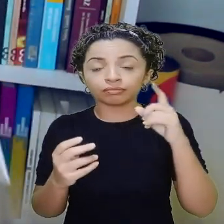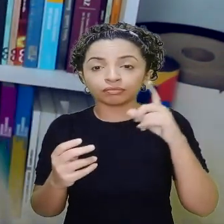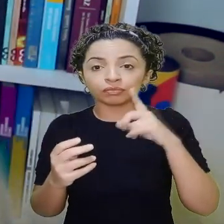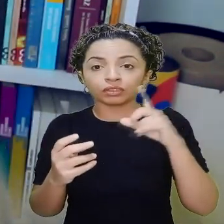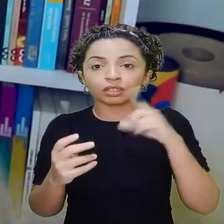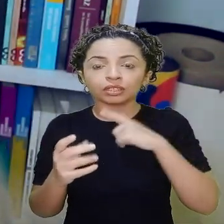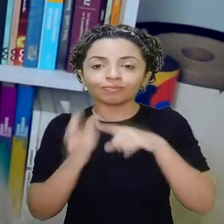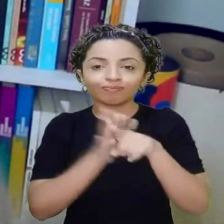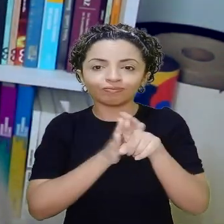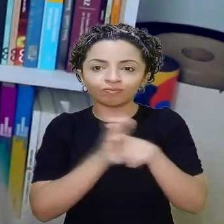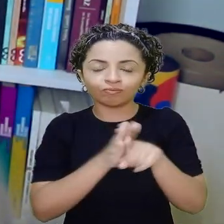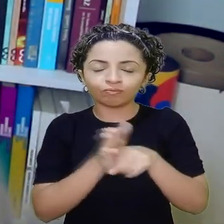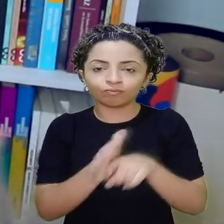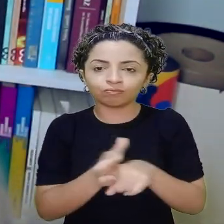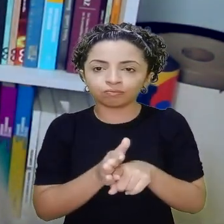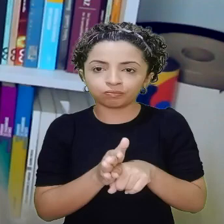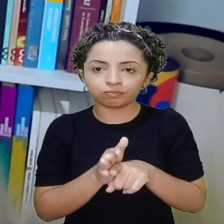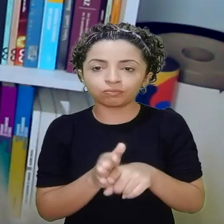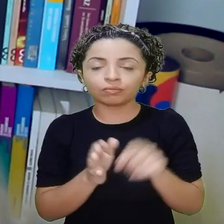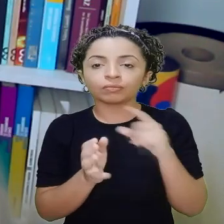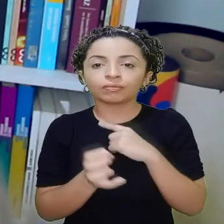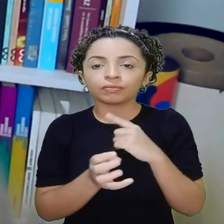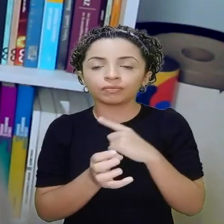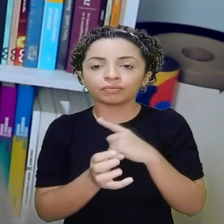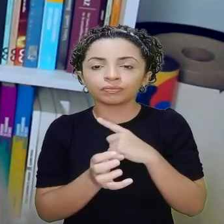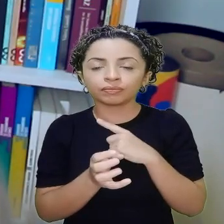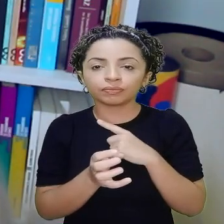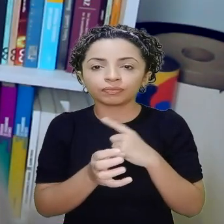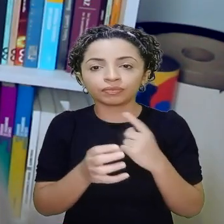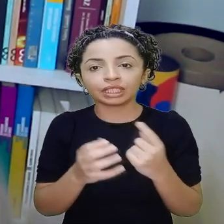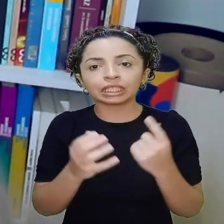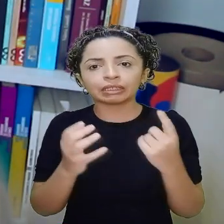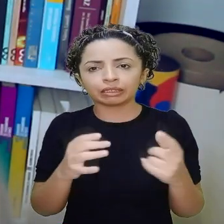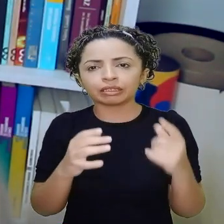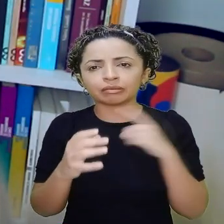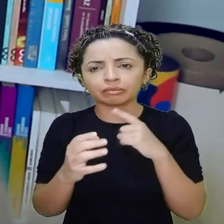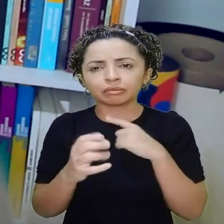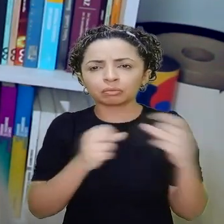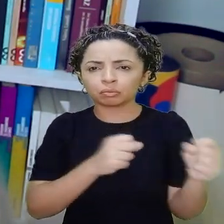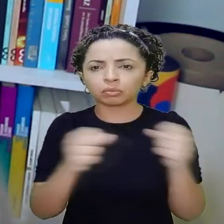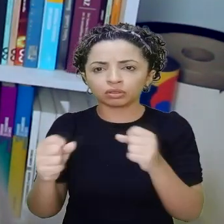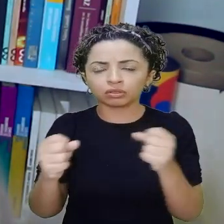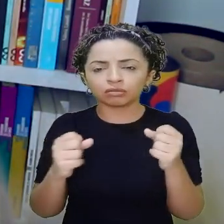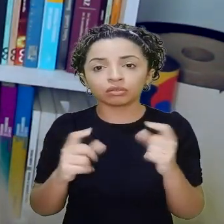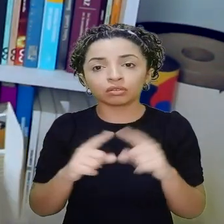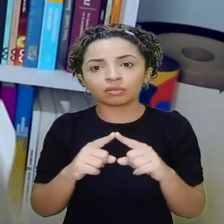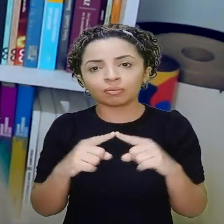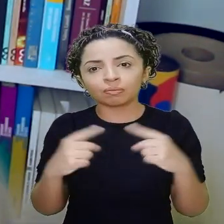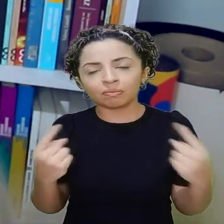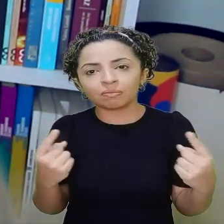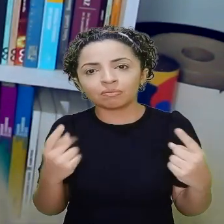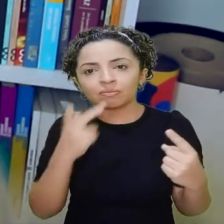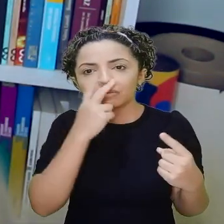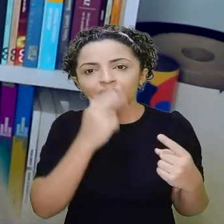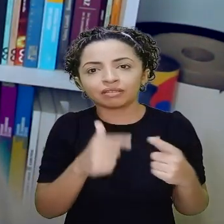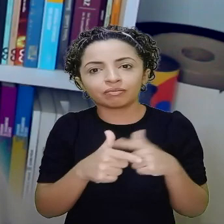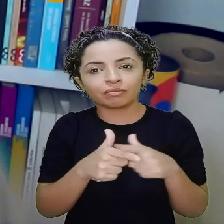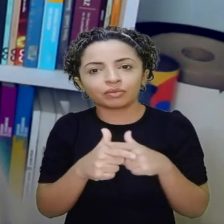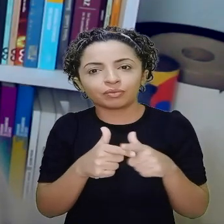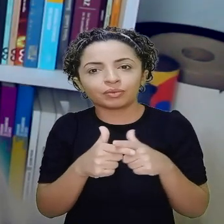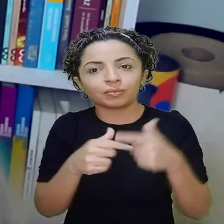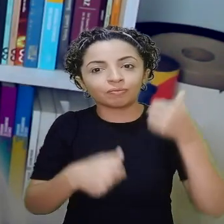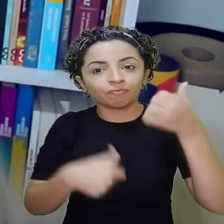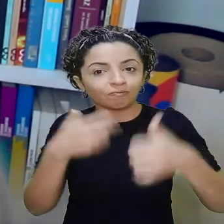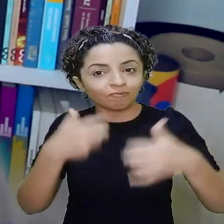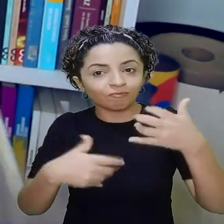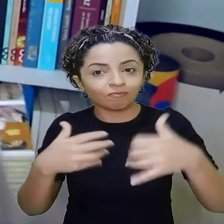Esse livro, em termos de pesquisa, você vê que ele tem uma grande capacidade, isso é inegável. Mas eu acho que ele tem um problema na